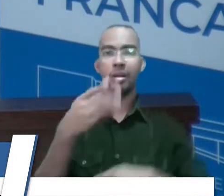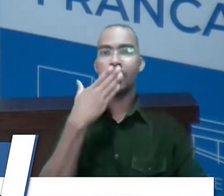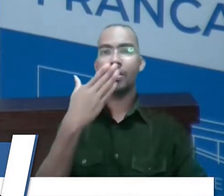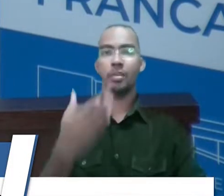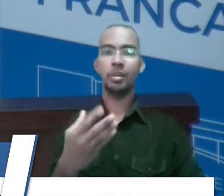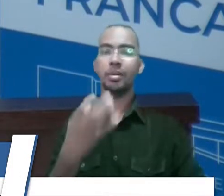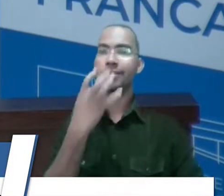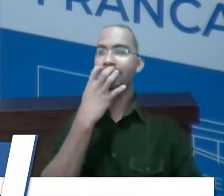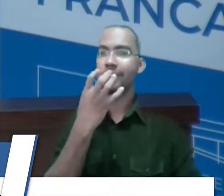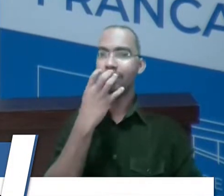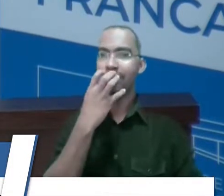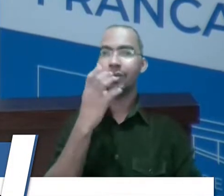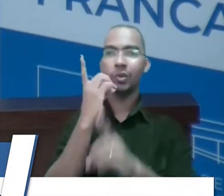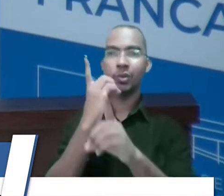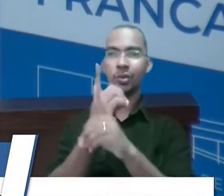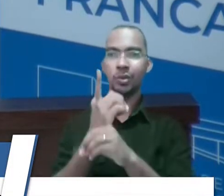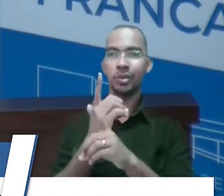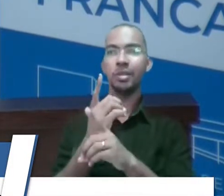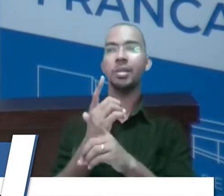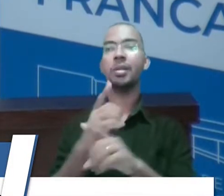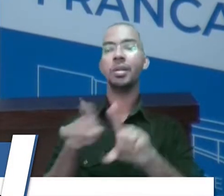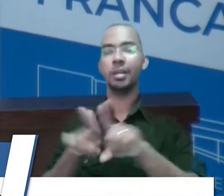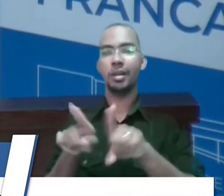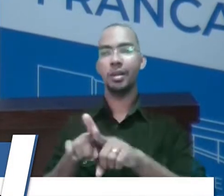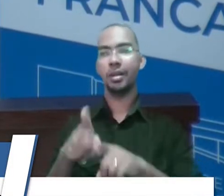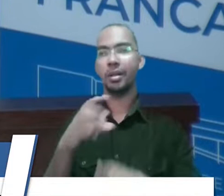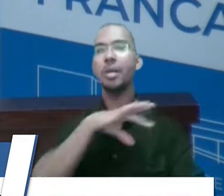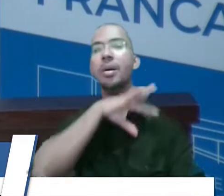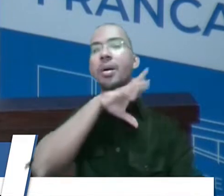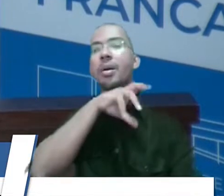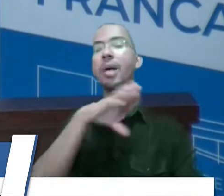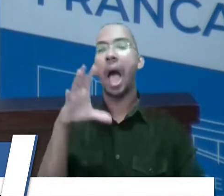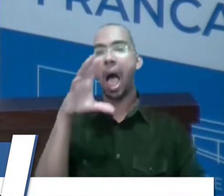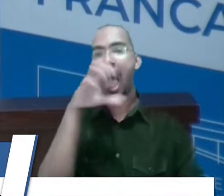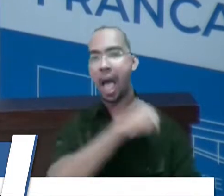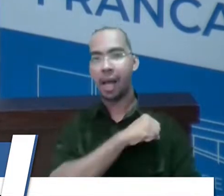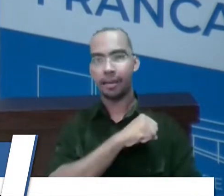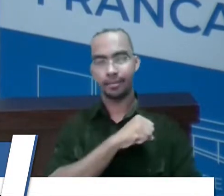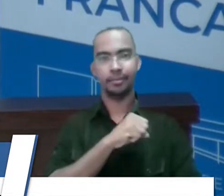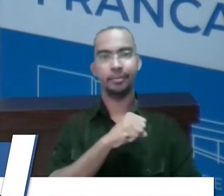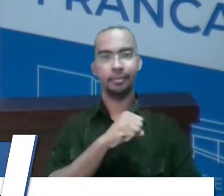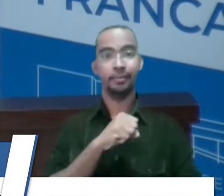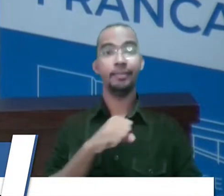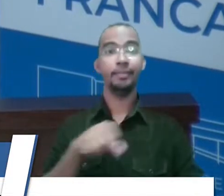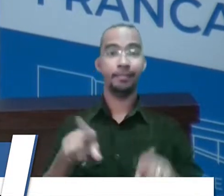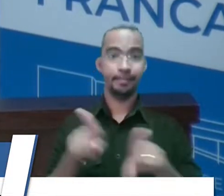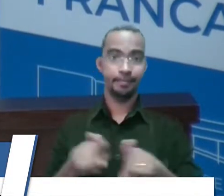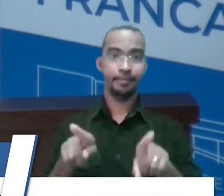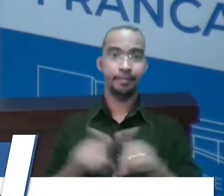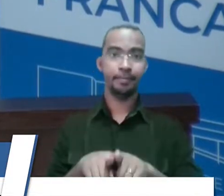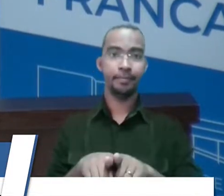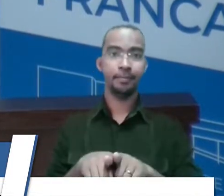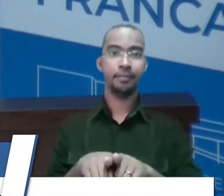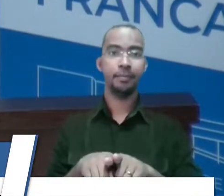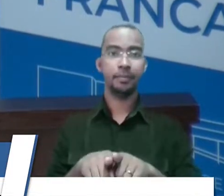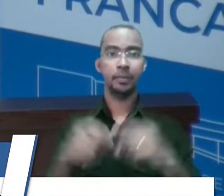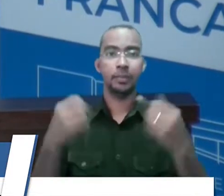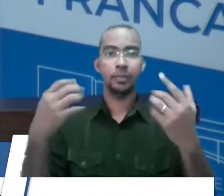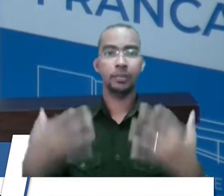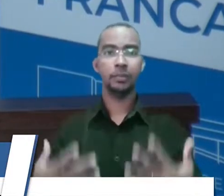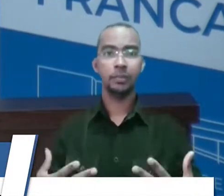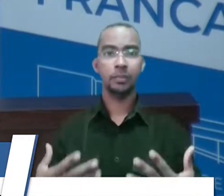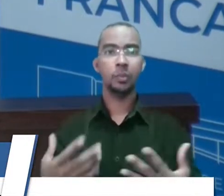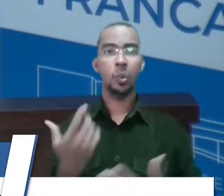atendimento e o animal ser recolhido mais rápido. E estou aqui também para falar de outra